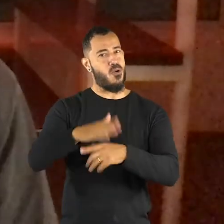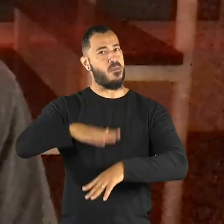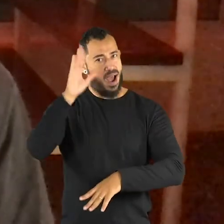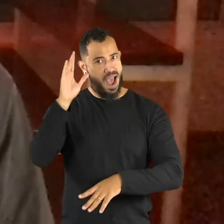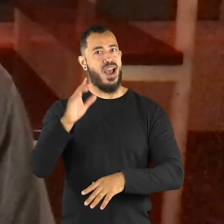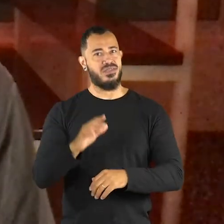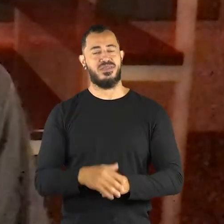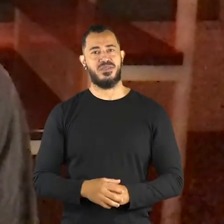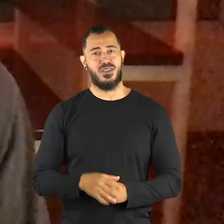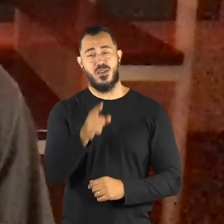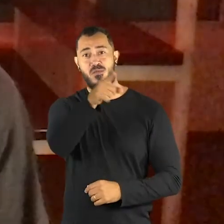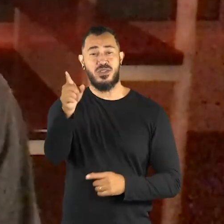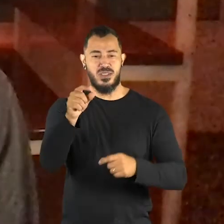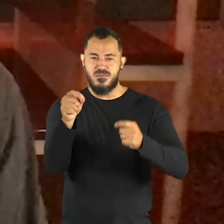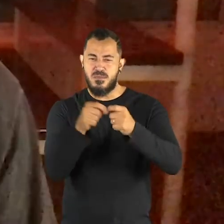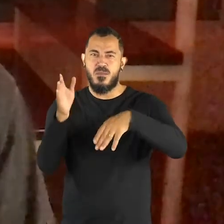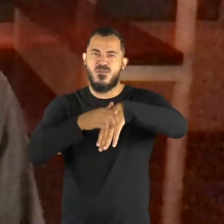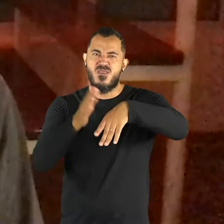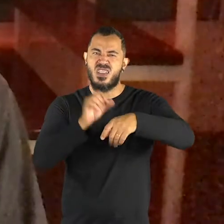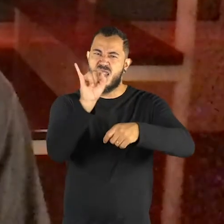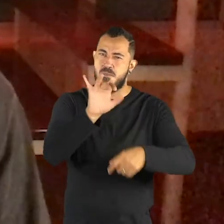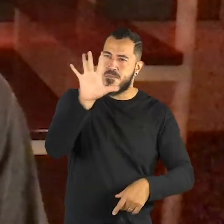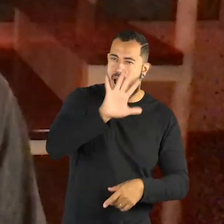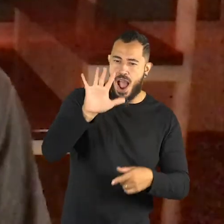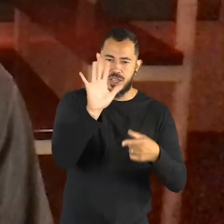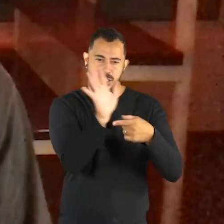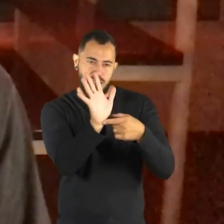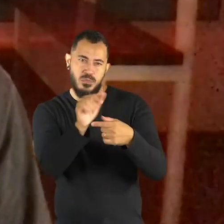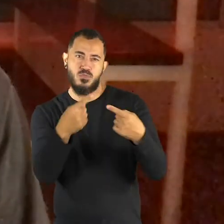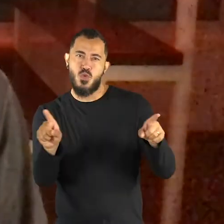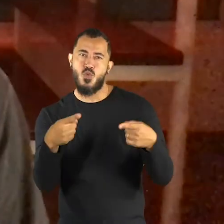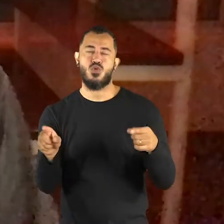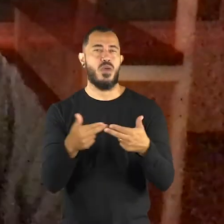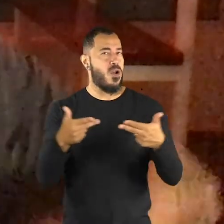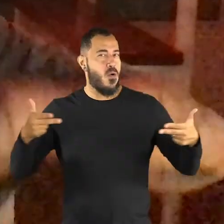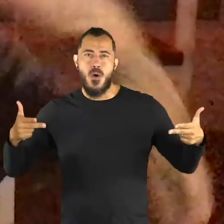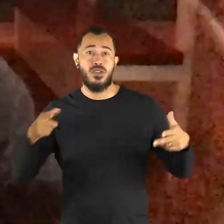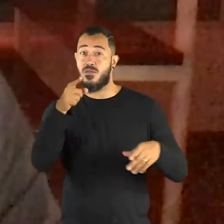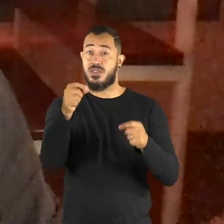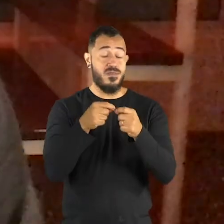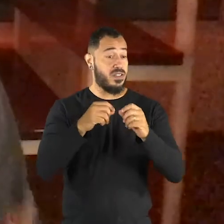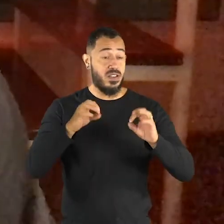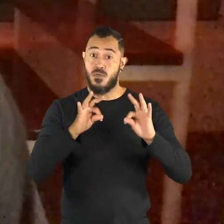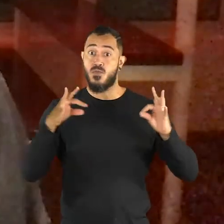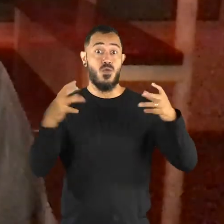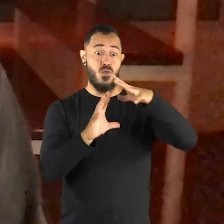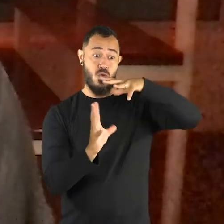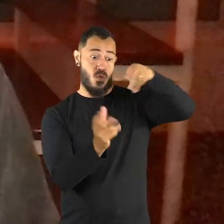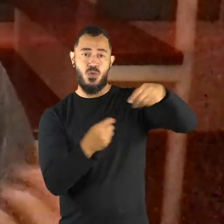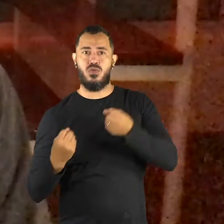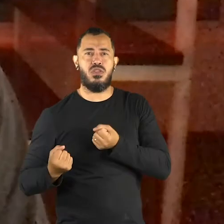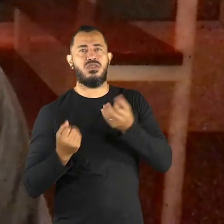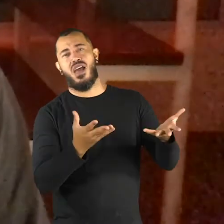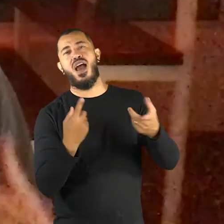bastante a vocês produzirem imagens, produzirem clipes e produzir sentidos para o mundo, porque nada mais bonito que a